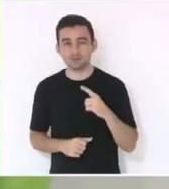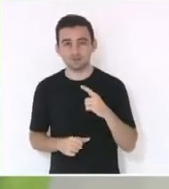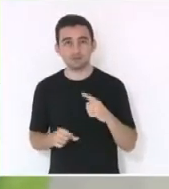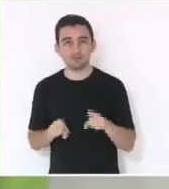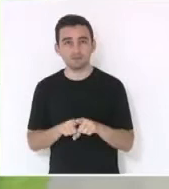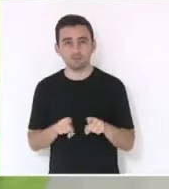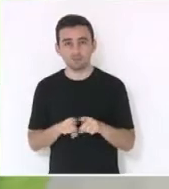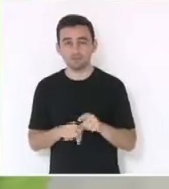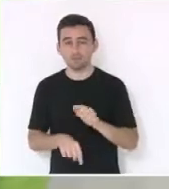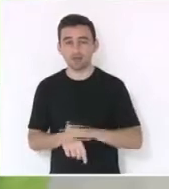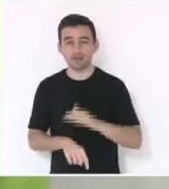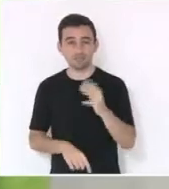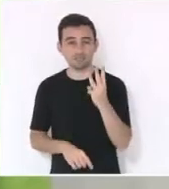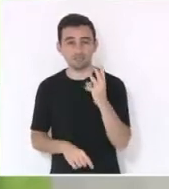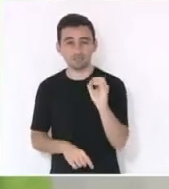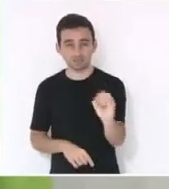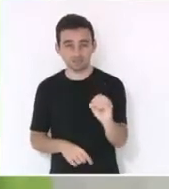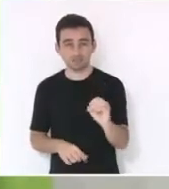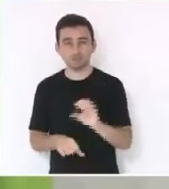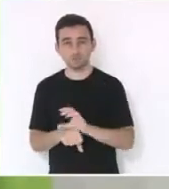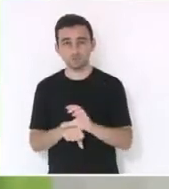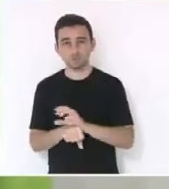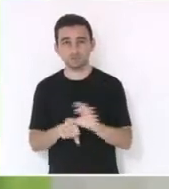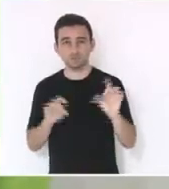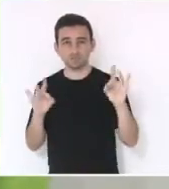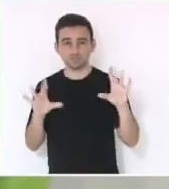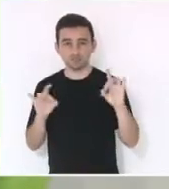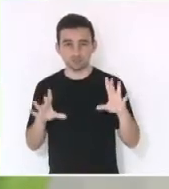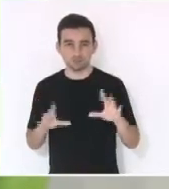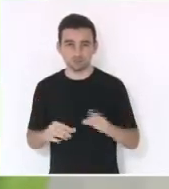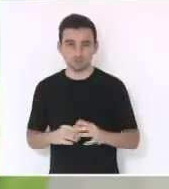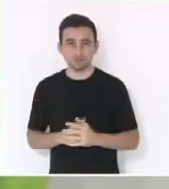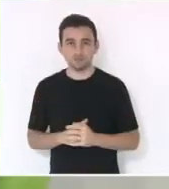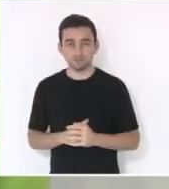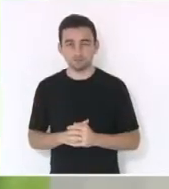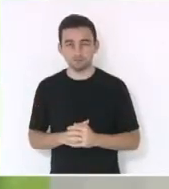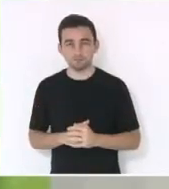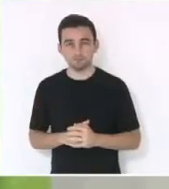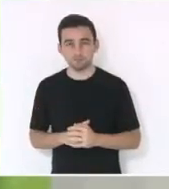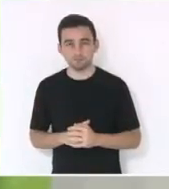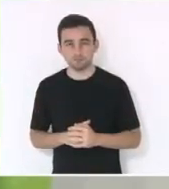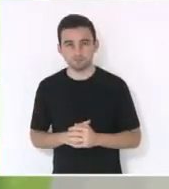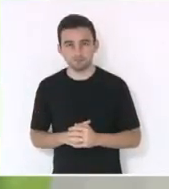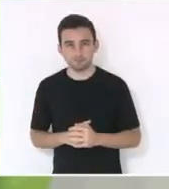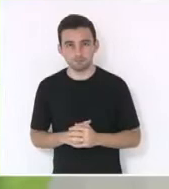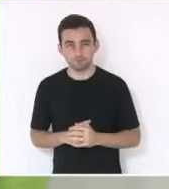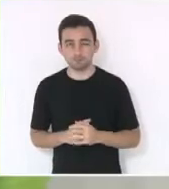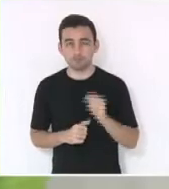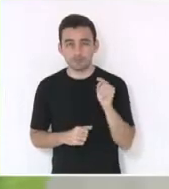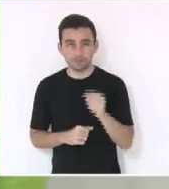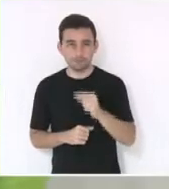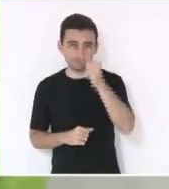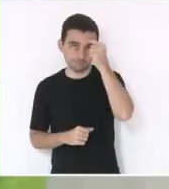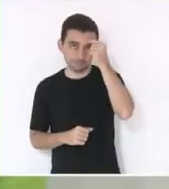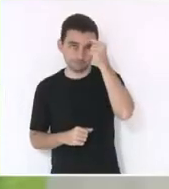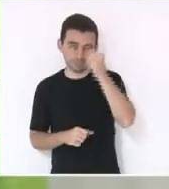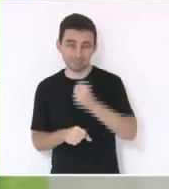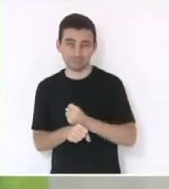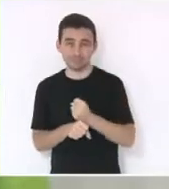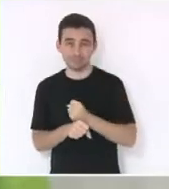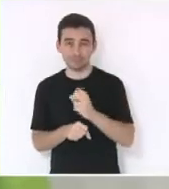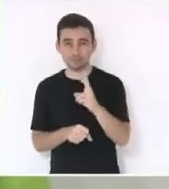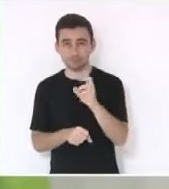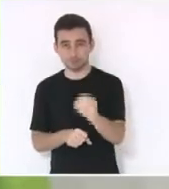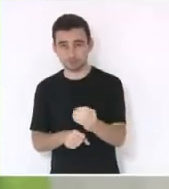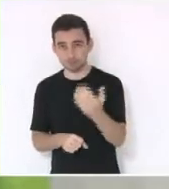de especialização voltados ao mercado de trabalho. Esta universidade, que há 50 anos,